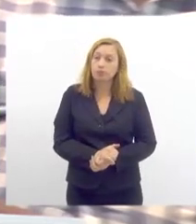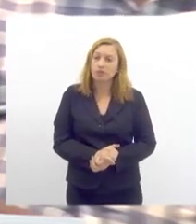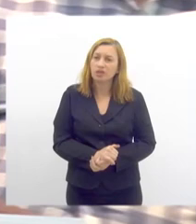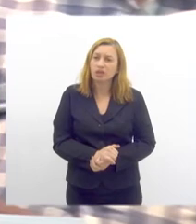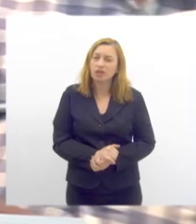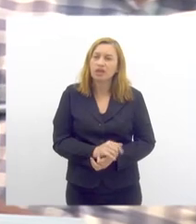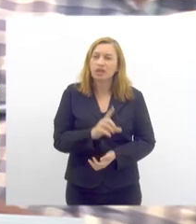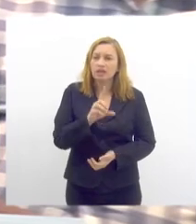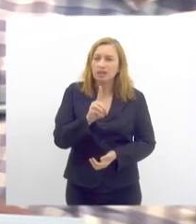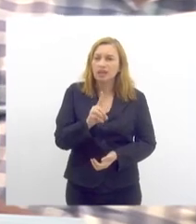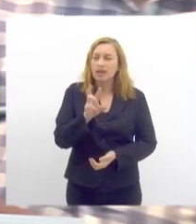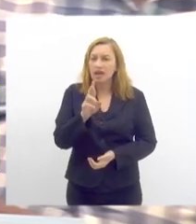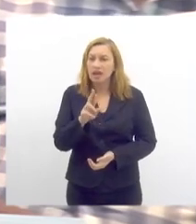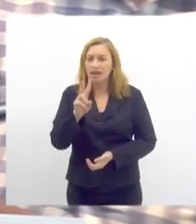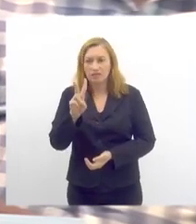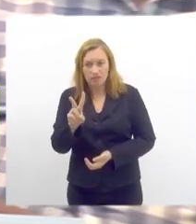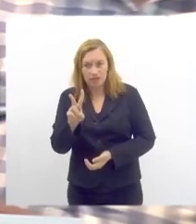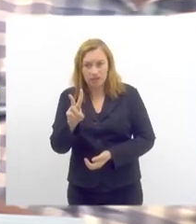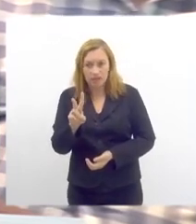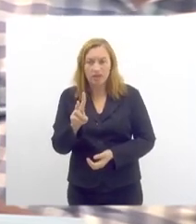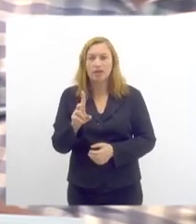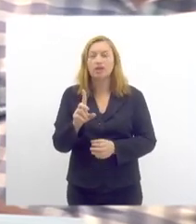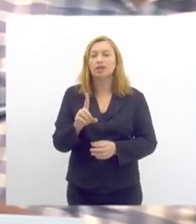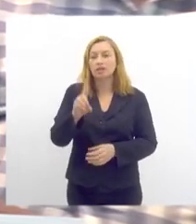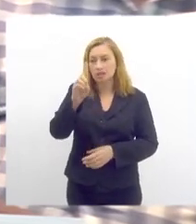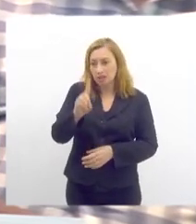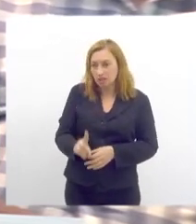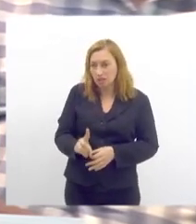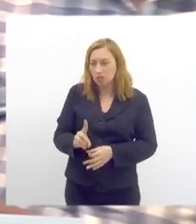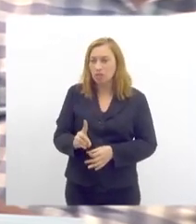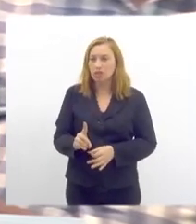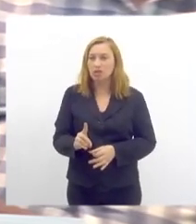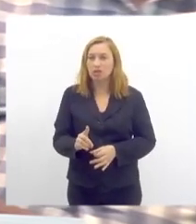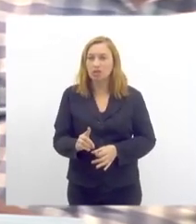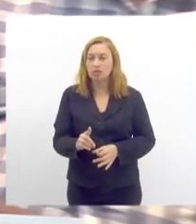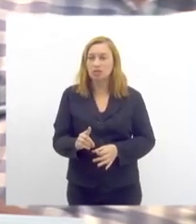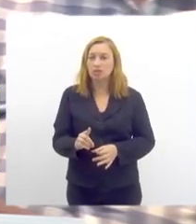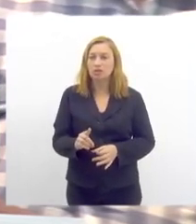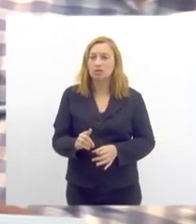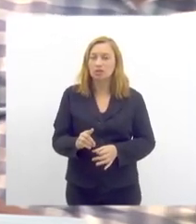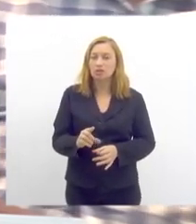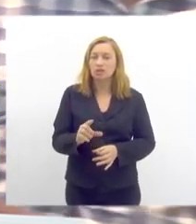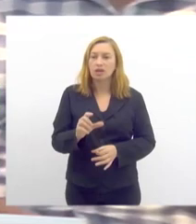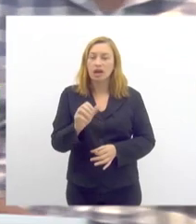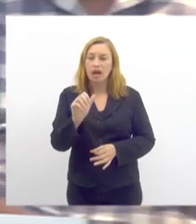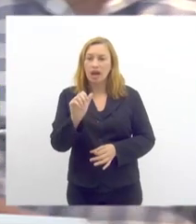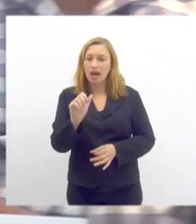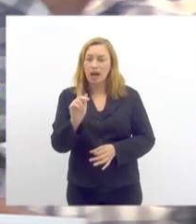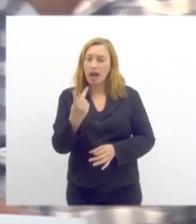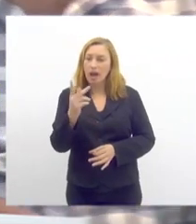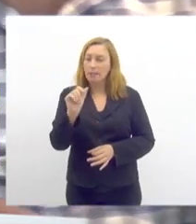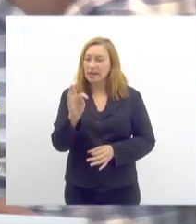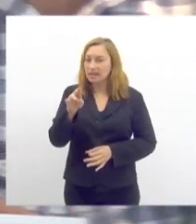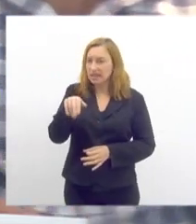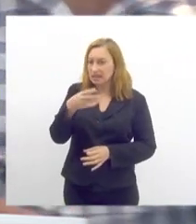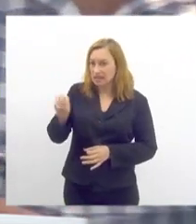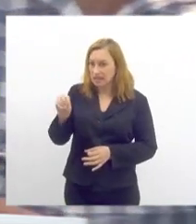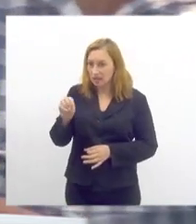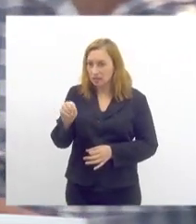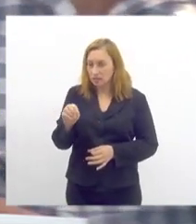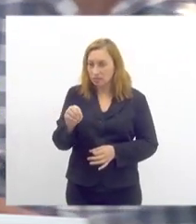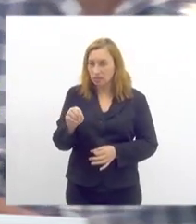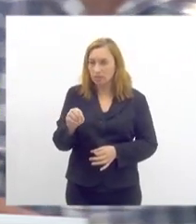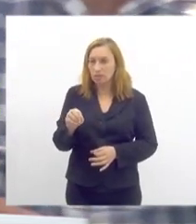além da DRV, que é a Diretoria de Veículos, a Diretoria de Habilitação, o DETRAN do Rio de Janeiro é um dos únicos do